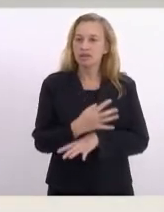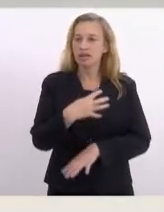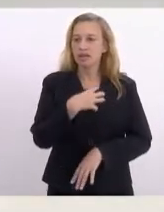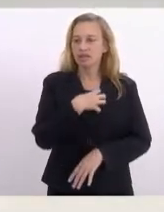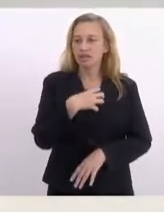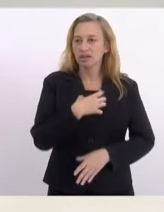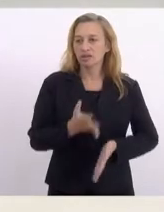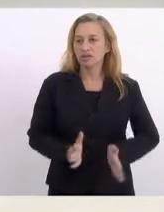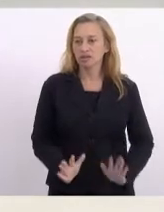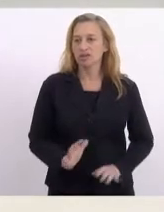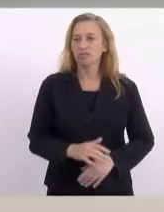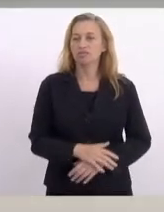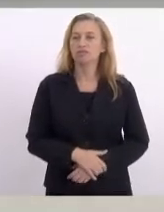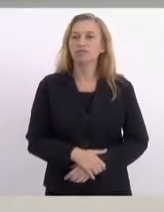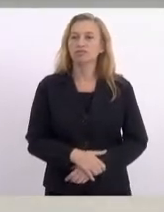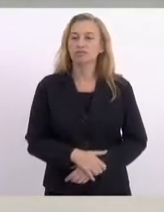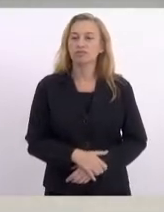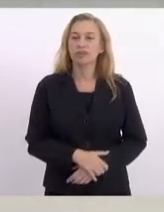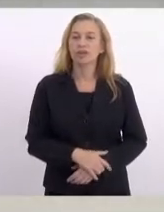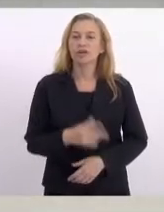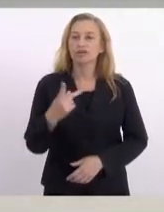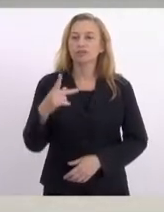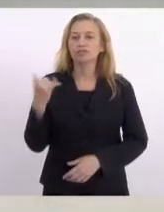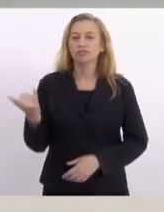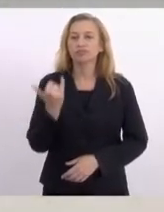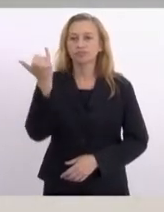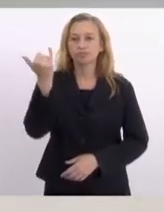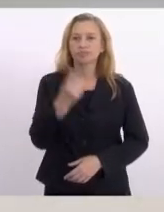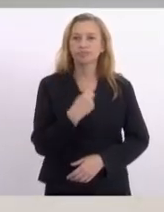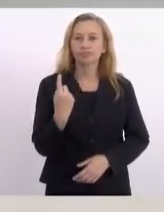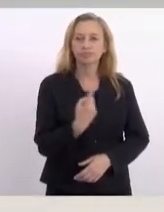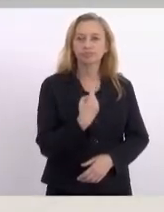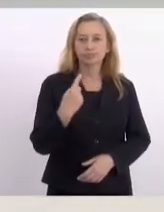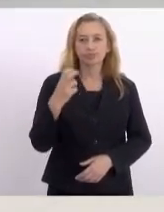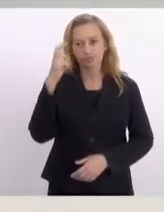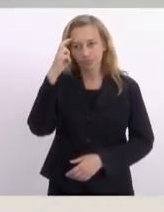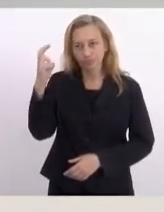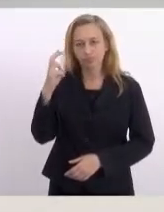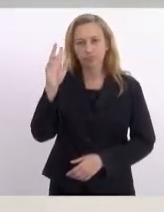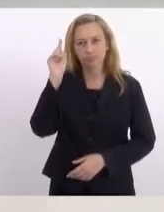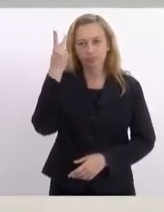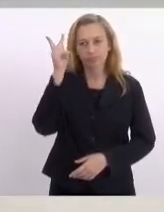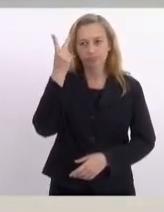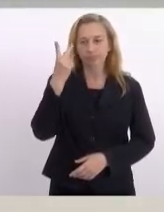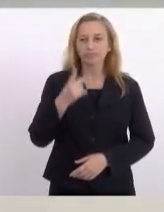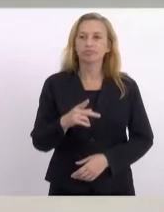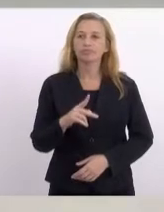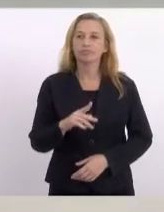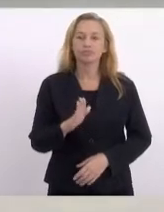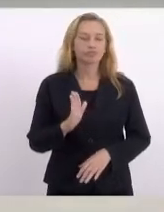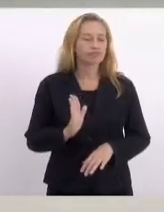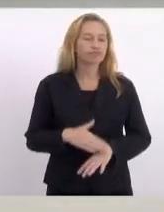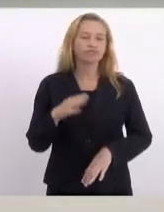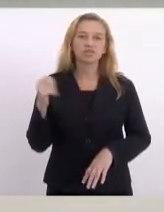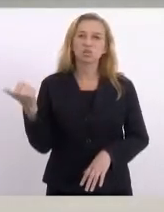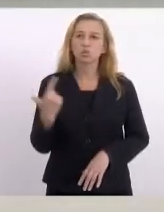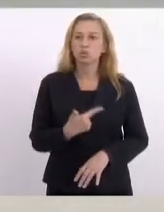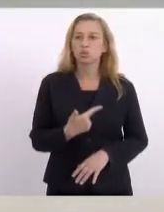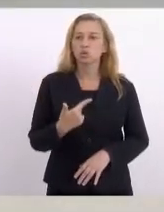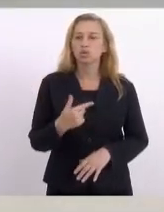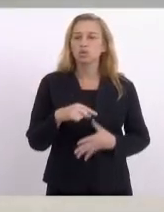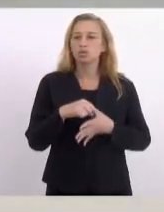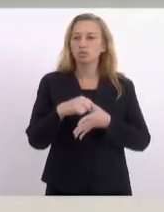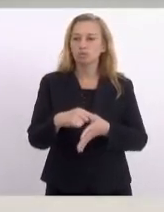Bahia. Sua importância para a nossa cultura, para a nossa história, é muito mais do que uma